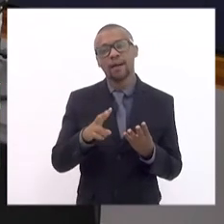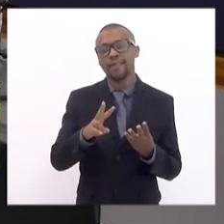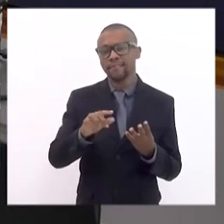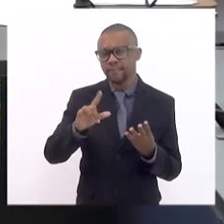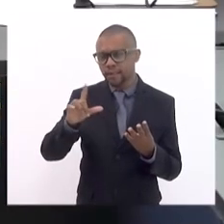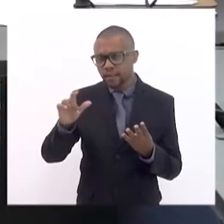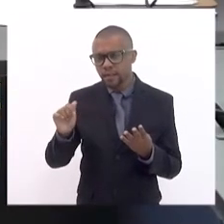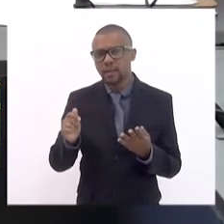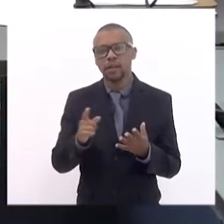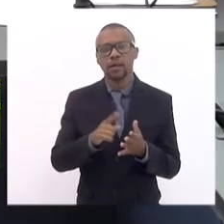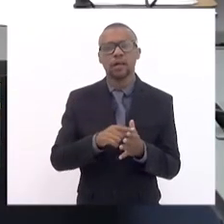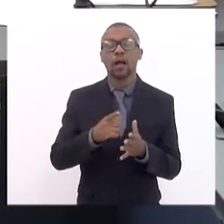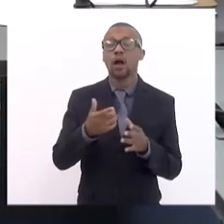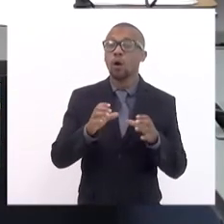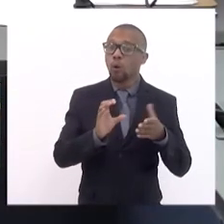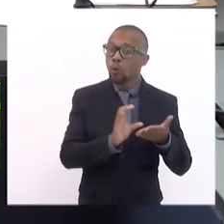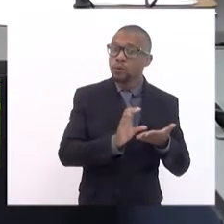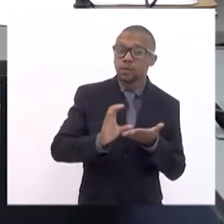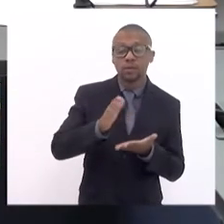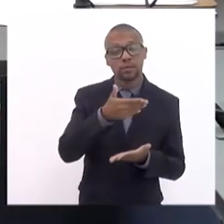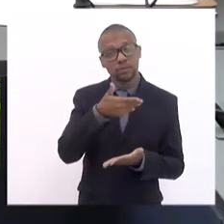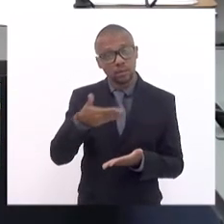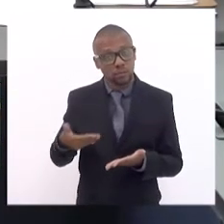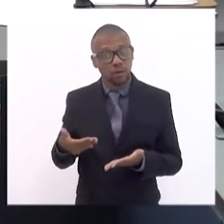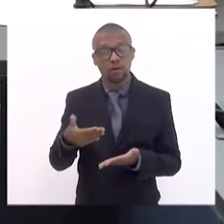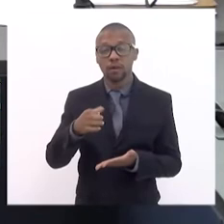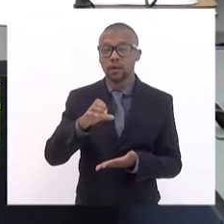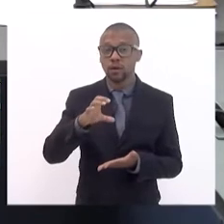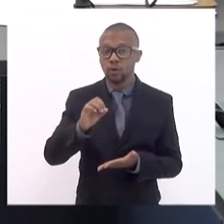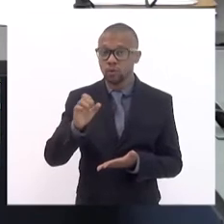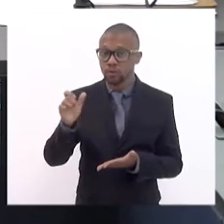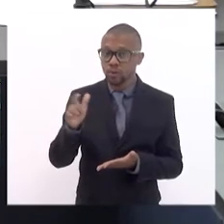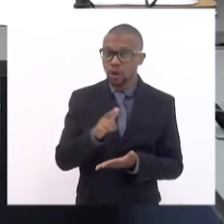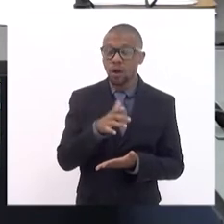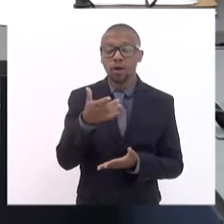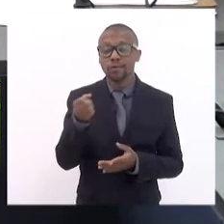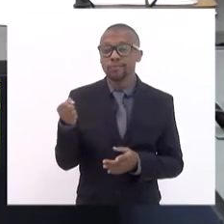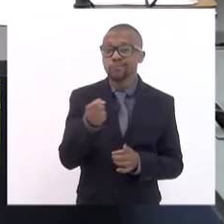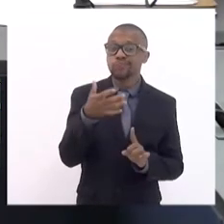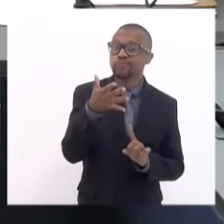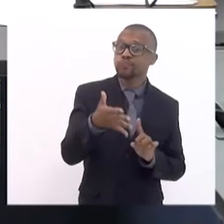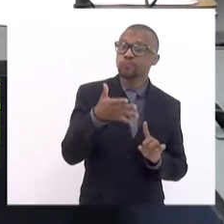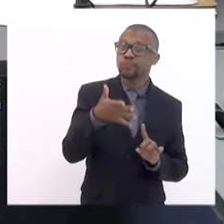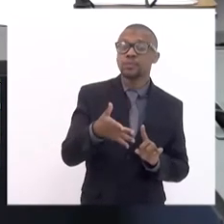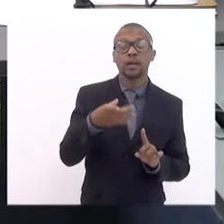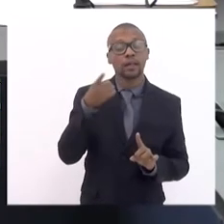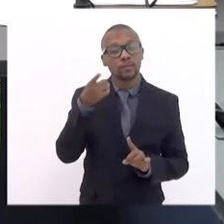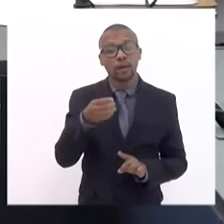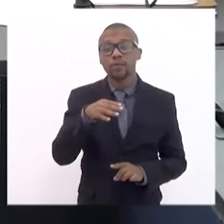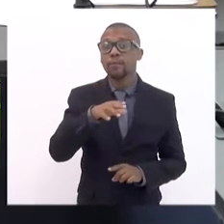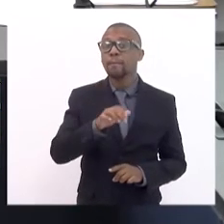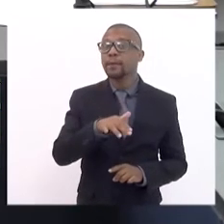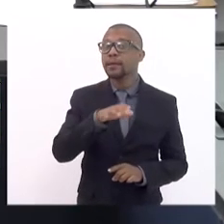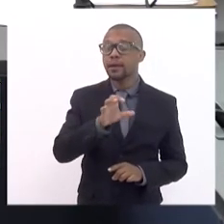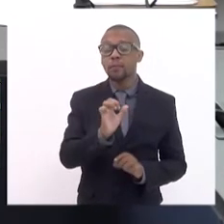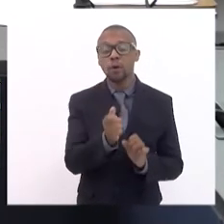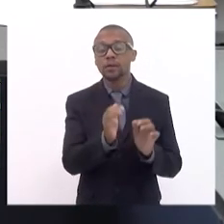Conselho Estadual de EcoSol, ao Fórum Estadual de EcoSol, e queria passar a palavra ao deputado Carlos Mink, para que o Mink possa fazer,